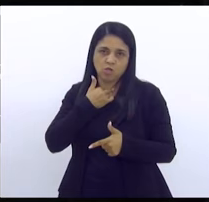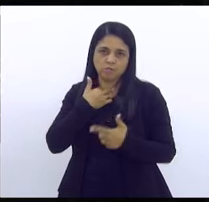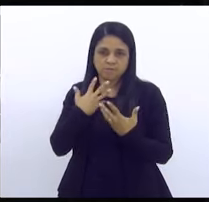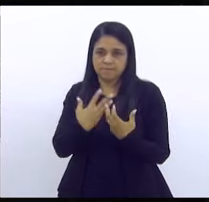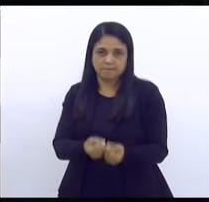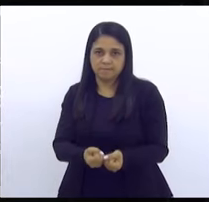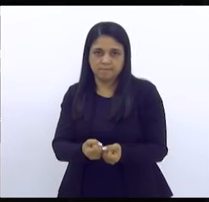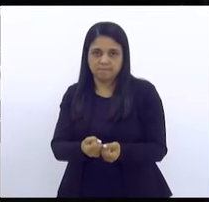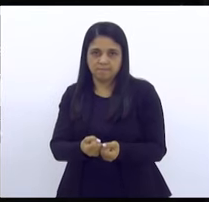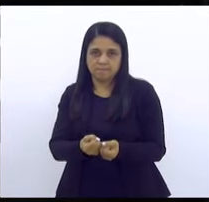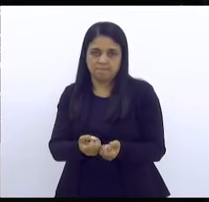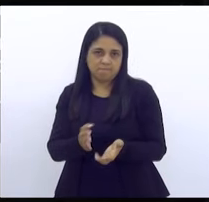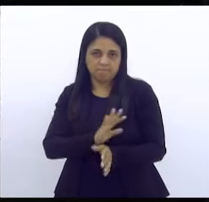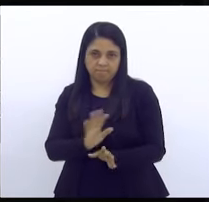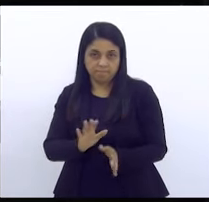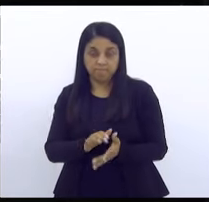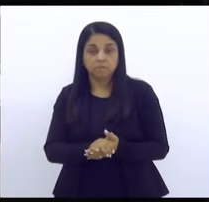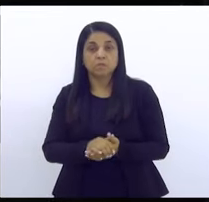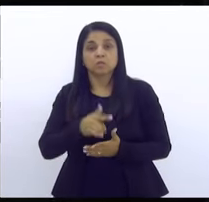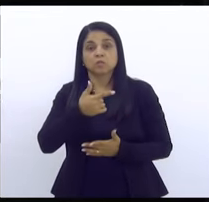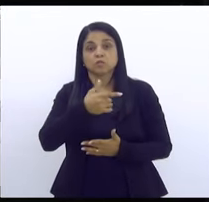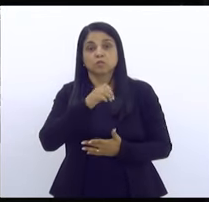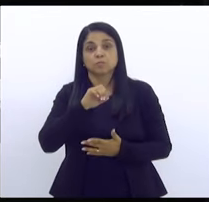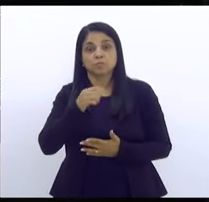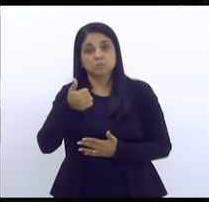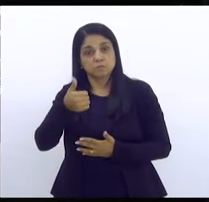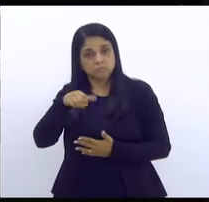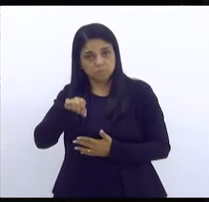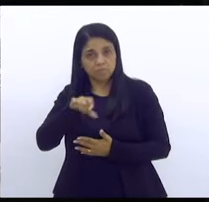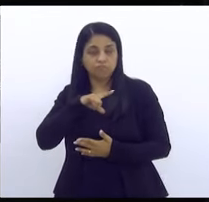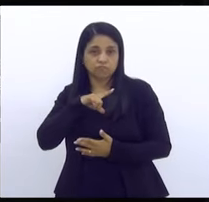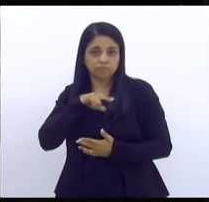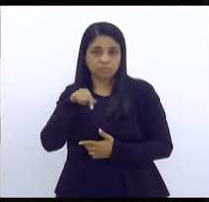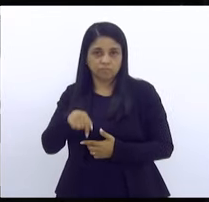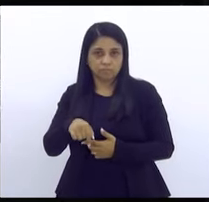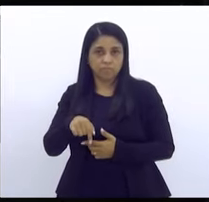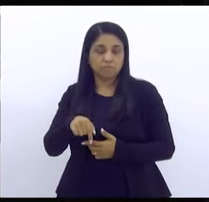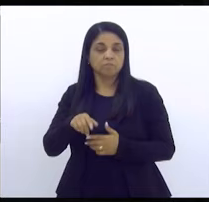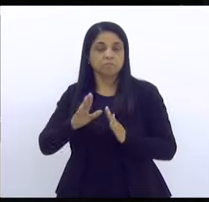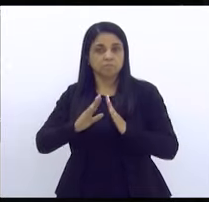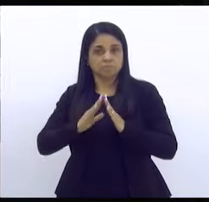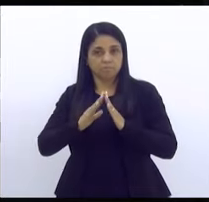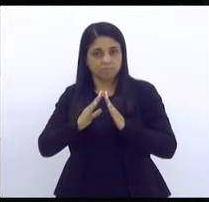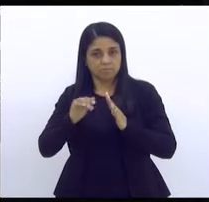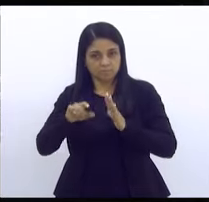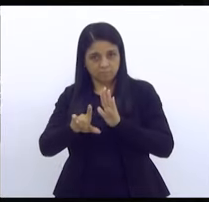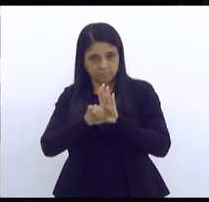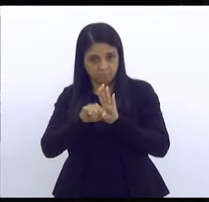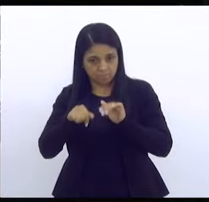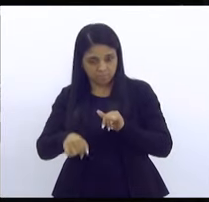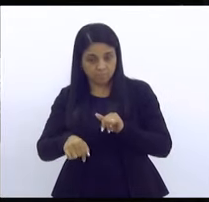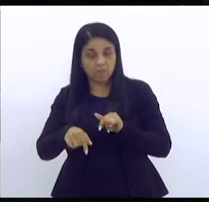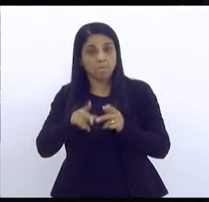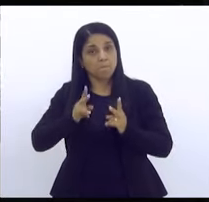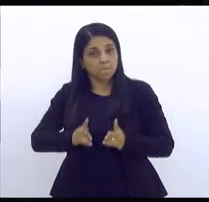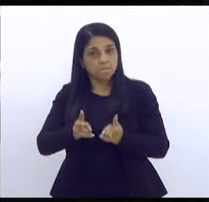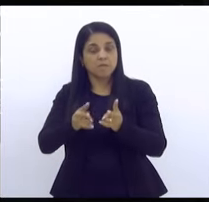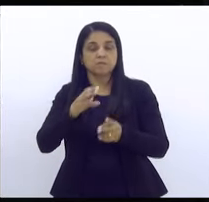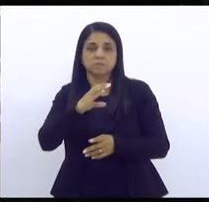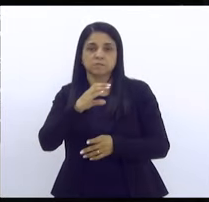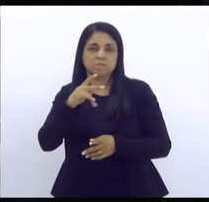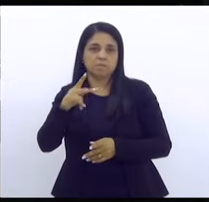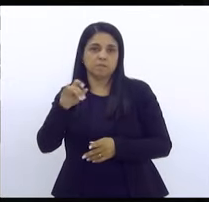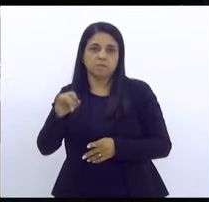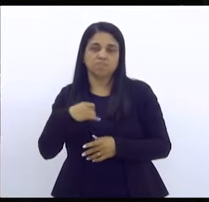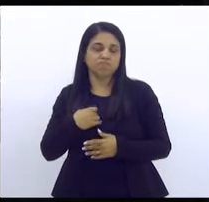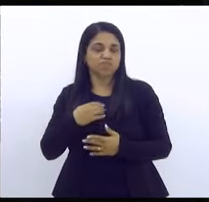não pode ser jogado para o cantinho. No ano de 2019, tivemos nessa casa uma mesma CPI, que a empresa não respeitou e